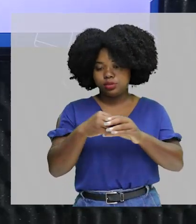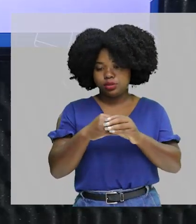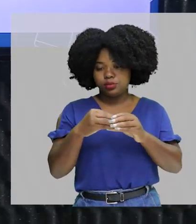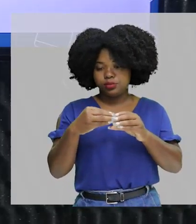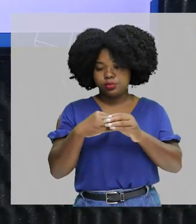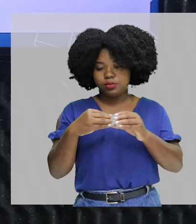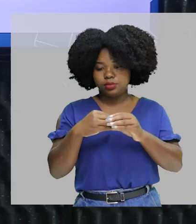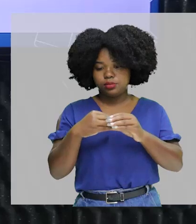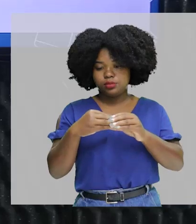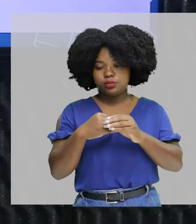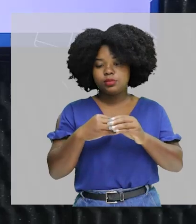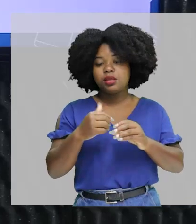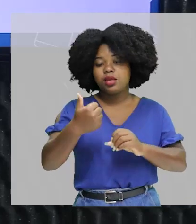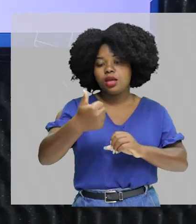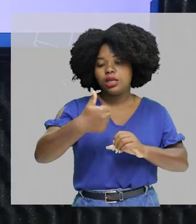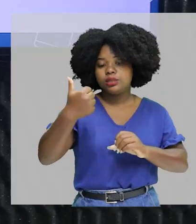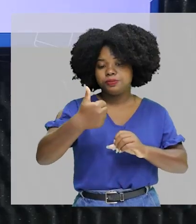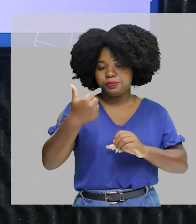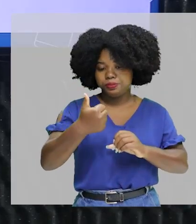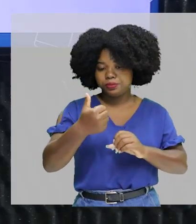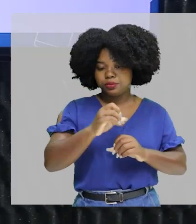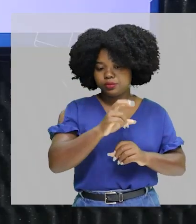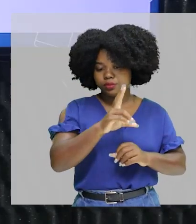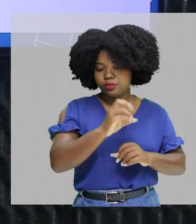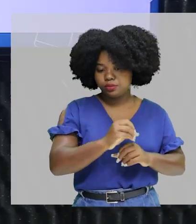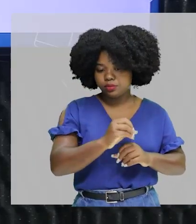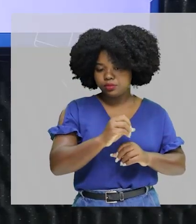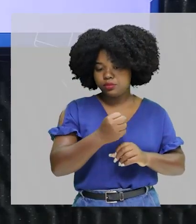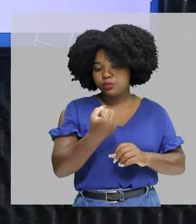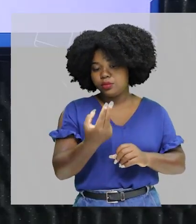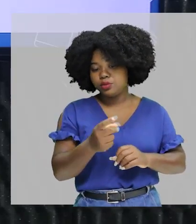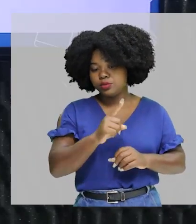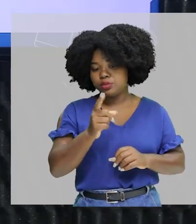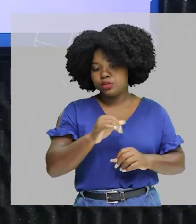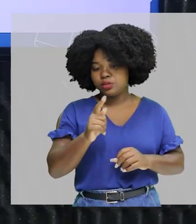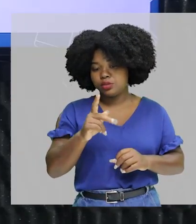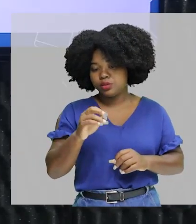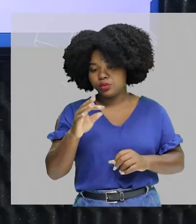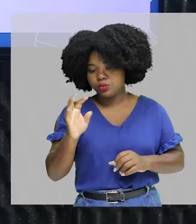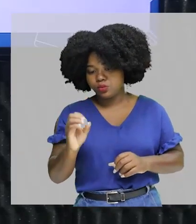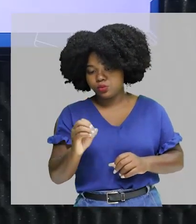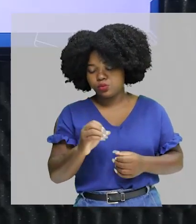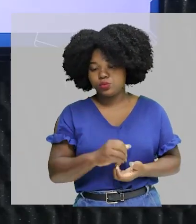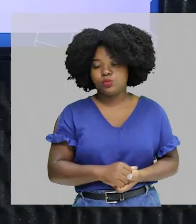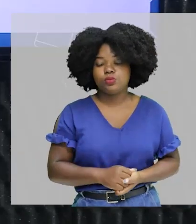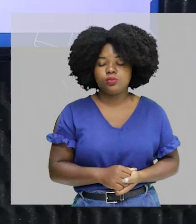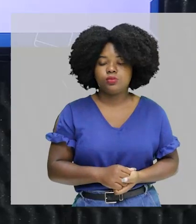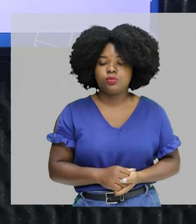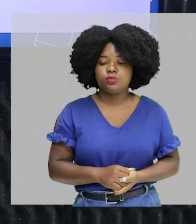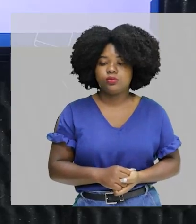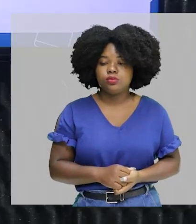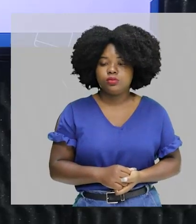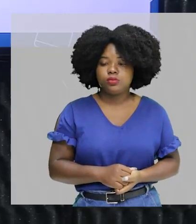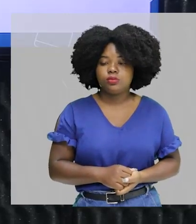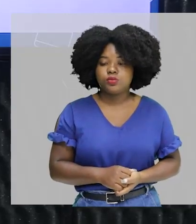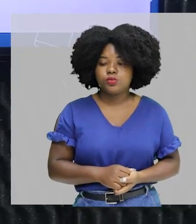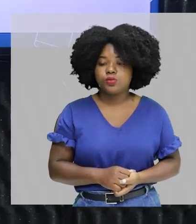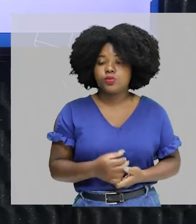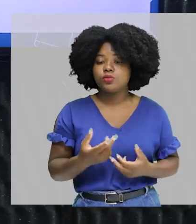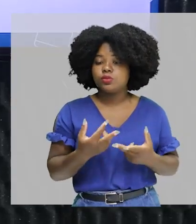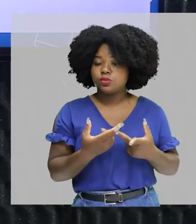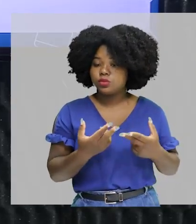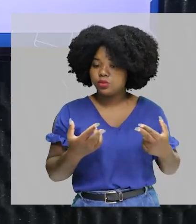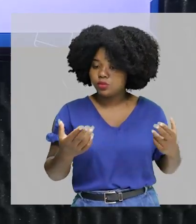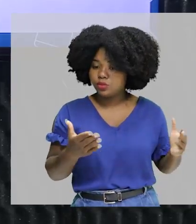primeira célula, ela é chamada de ovo ou zigoto, tá? Então, ela vai passar por